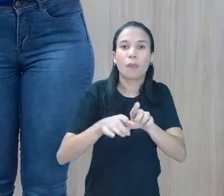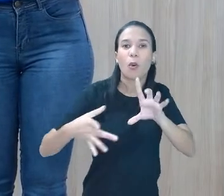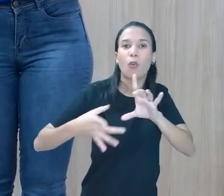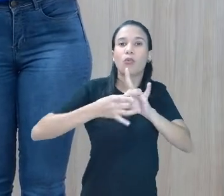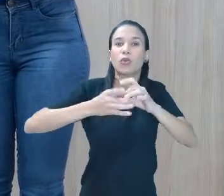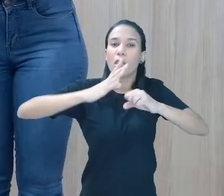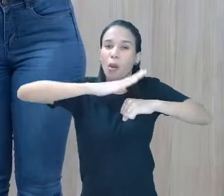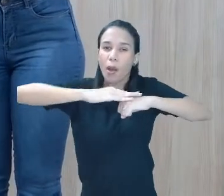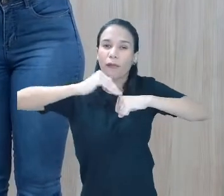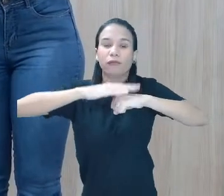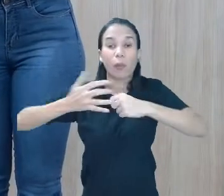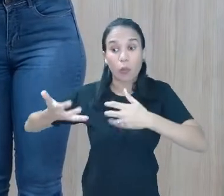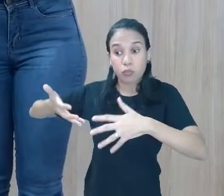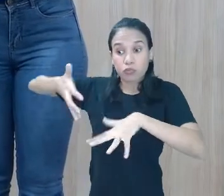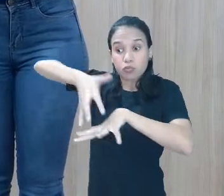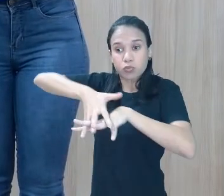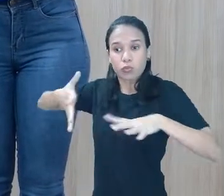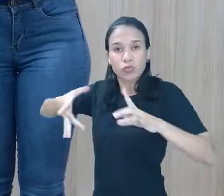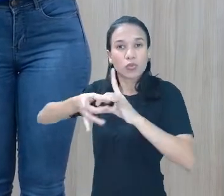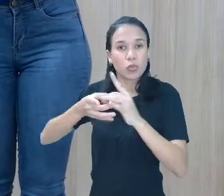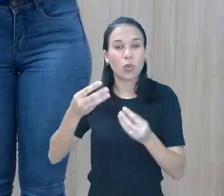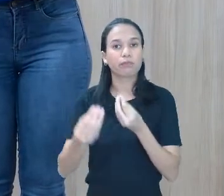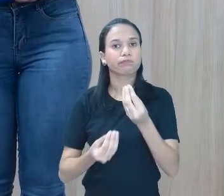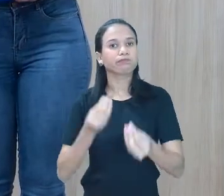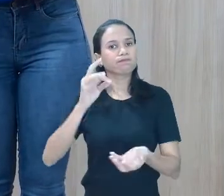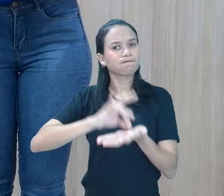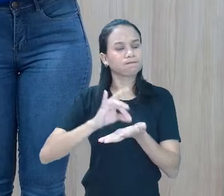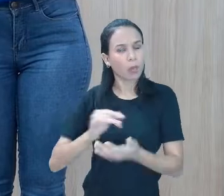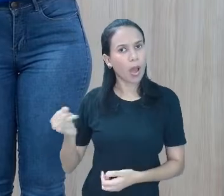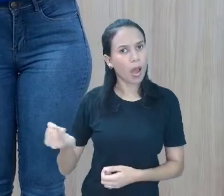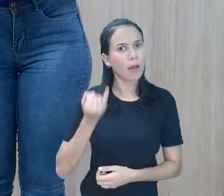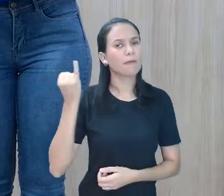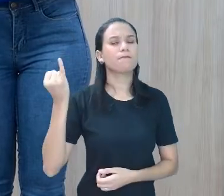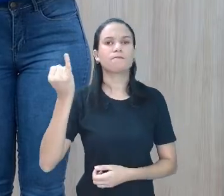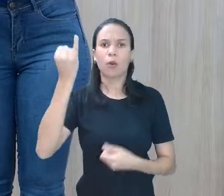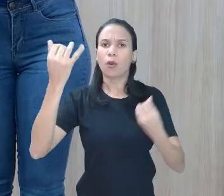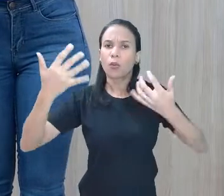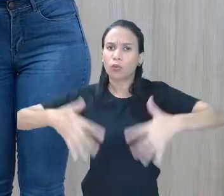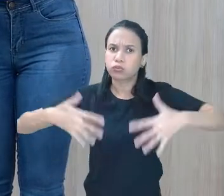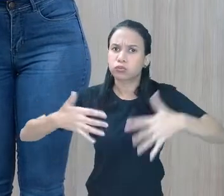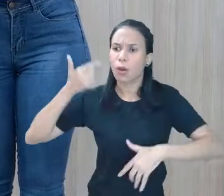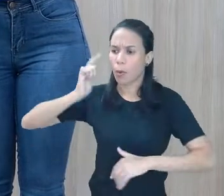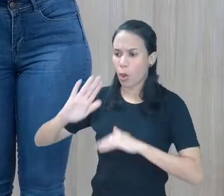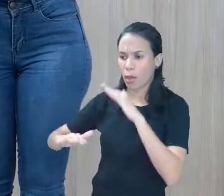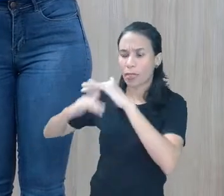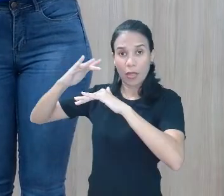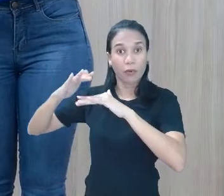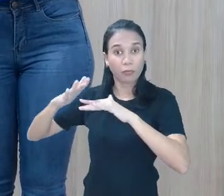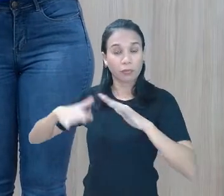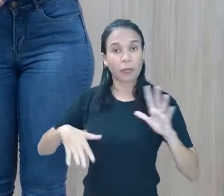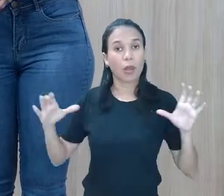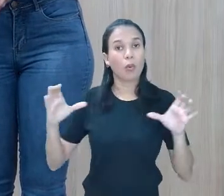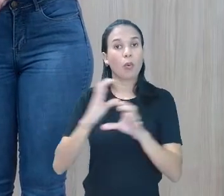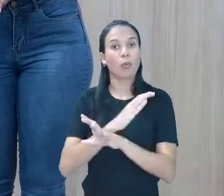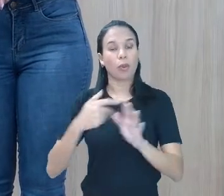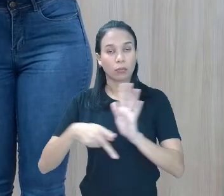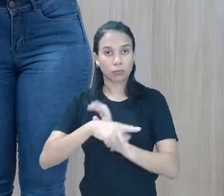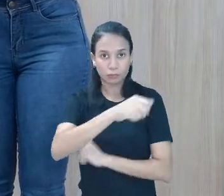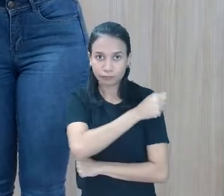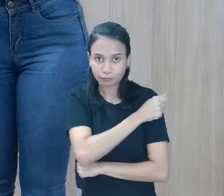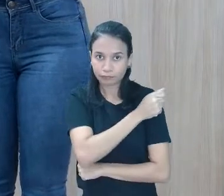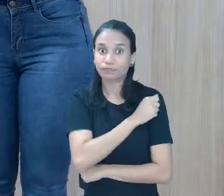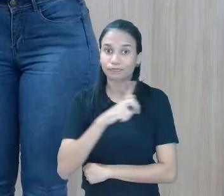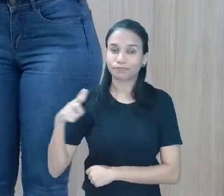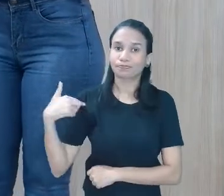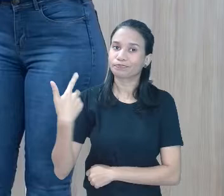educação inclusiva, elas convergem em aspectos importantes e indispensáveis para o desenvolvimento integral do estudante.